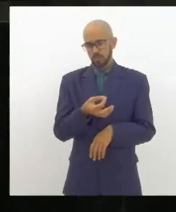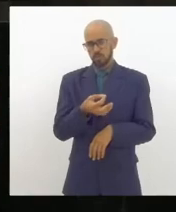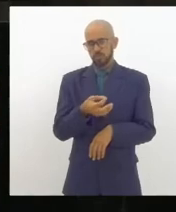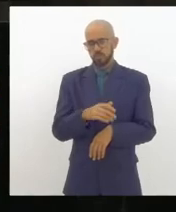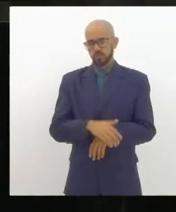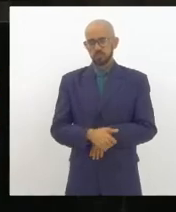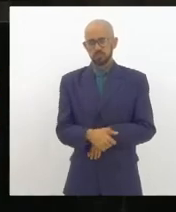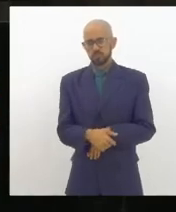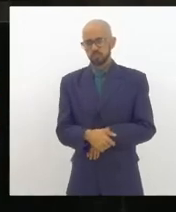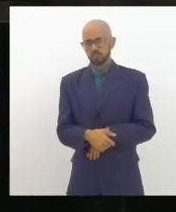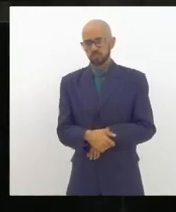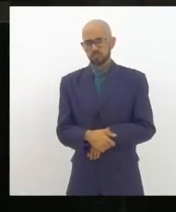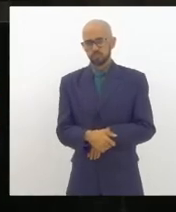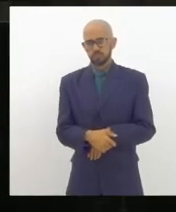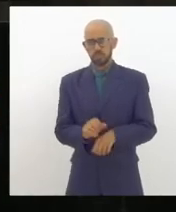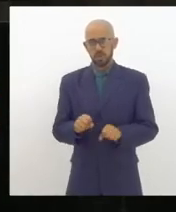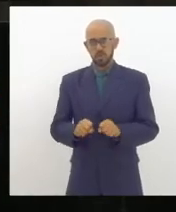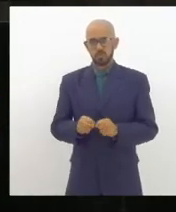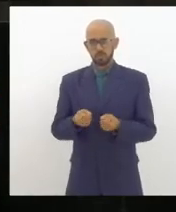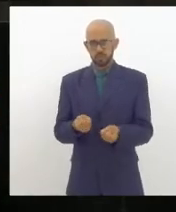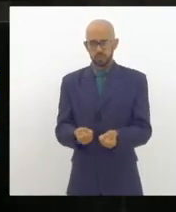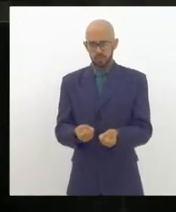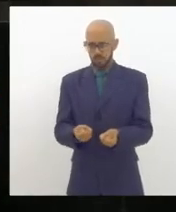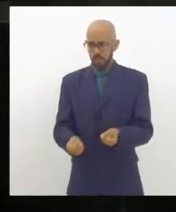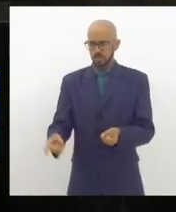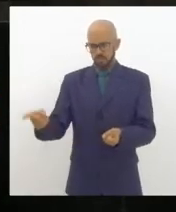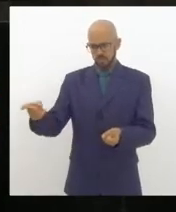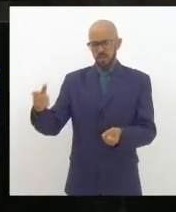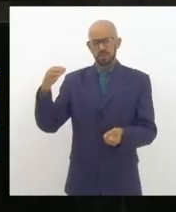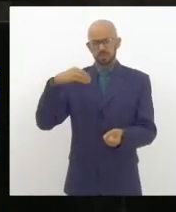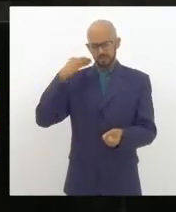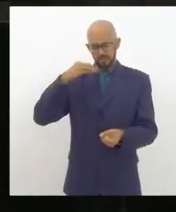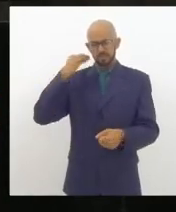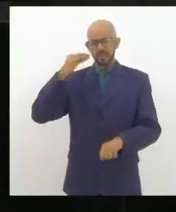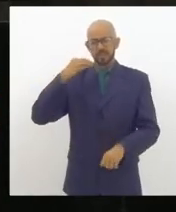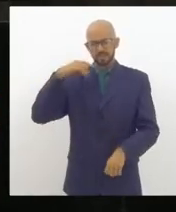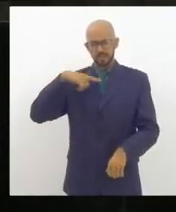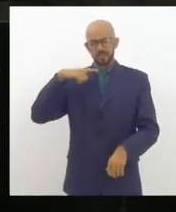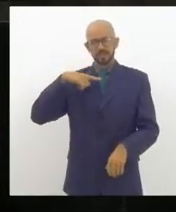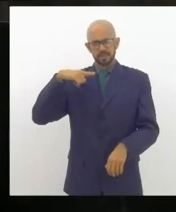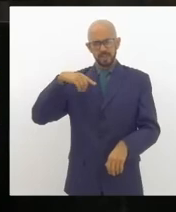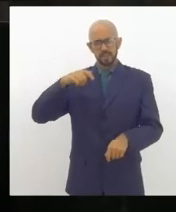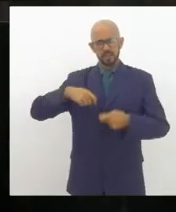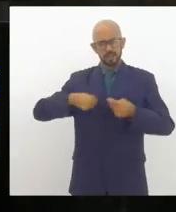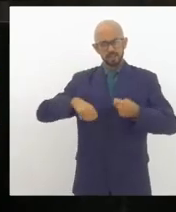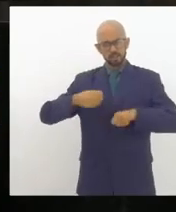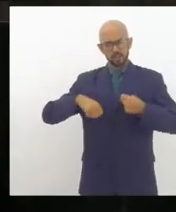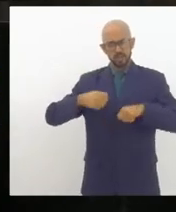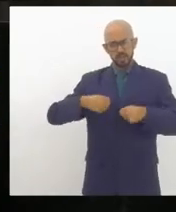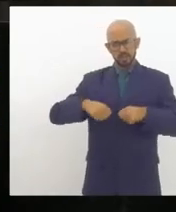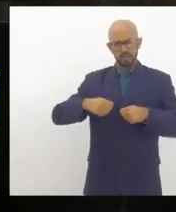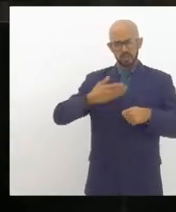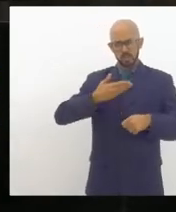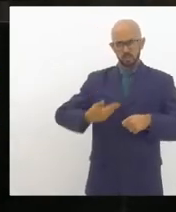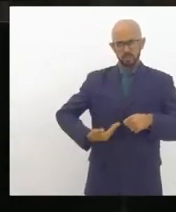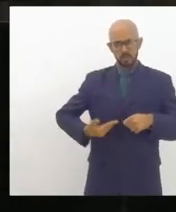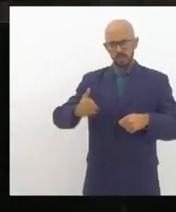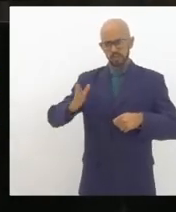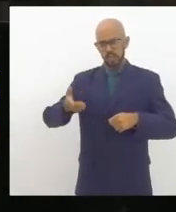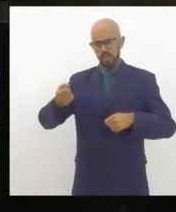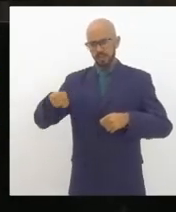Eu confesso, e seguramente a senhora também, que já tem experiência em administração pública, já foi